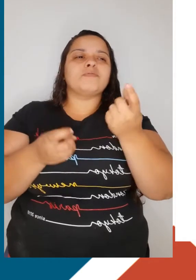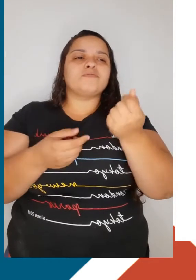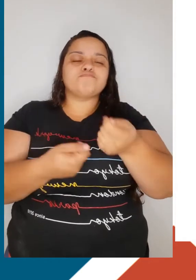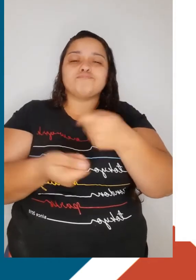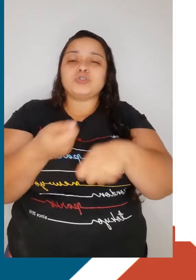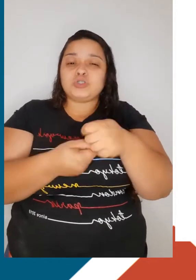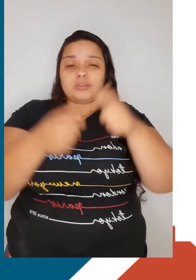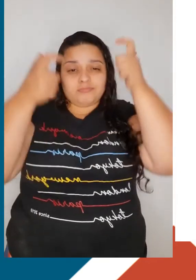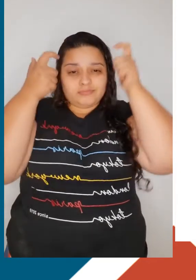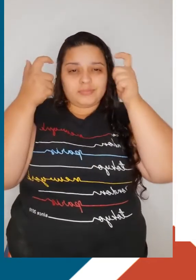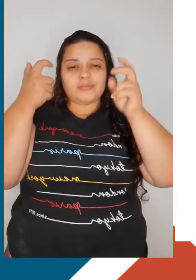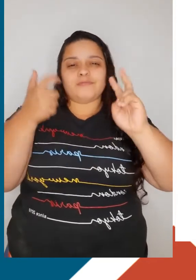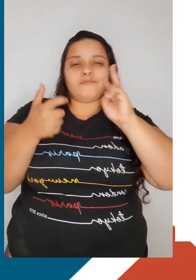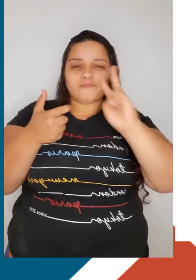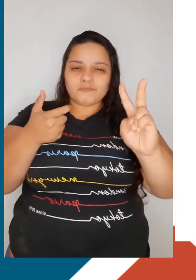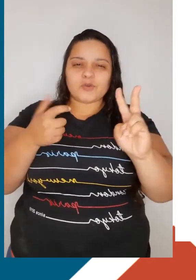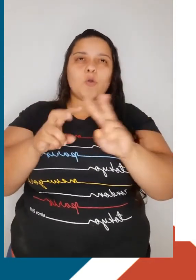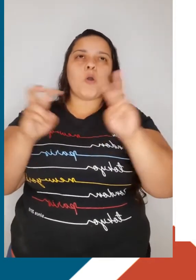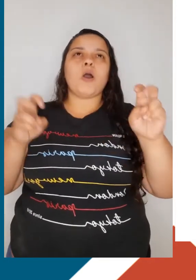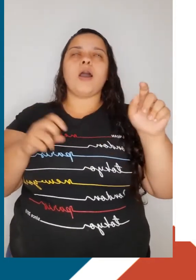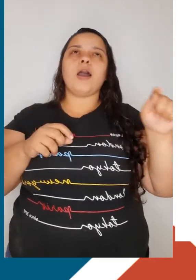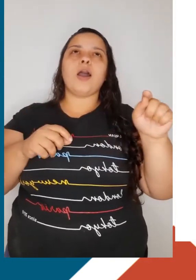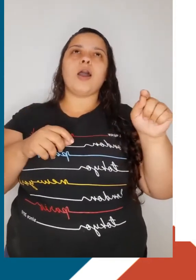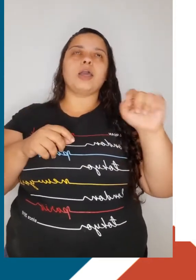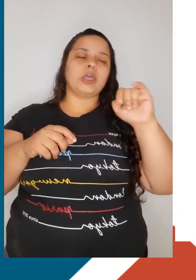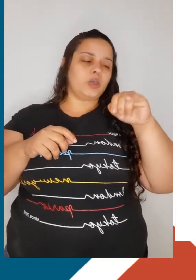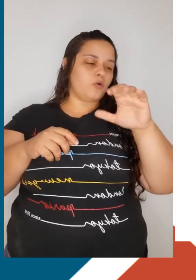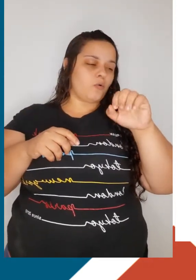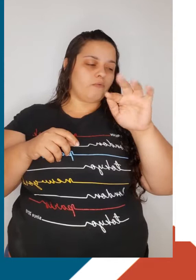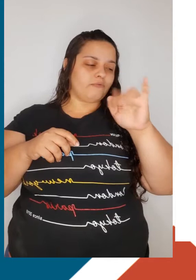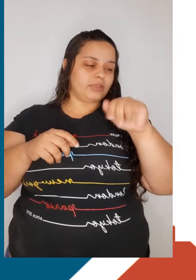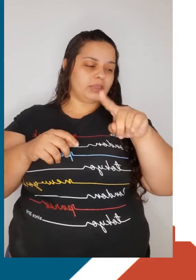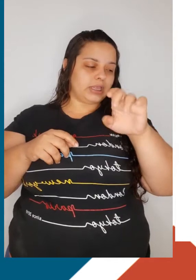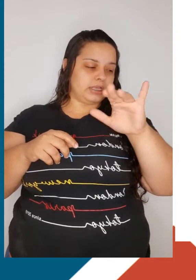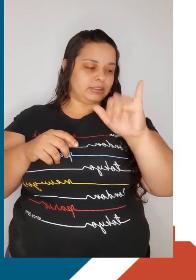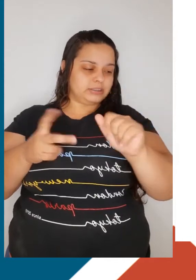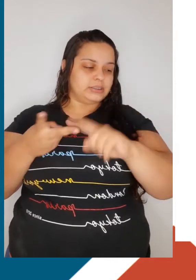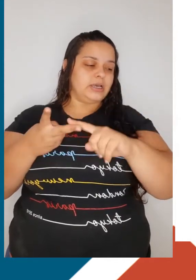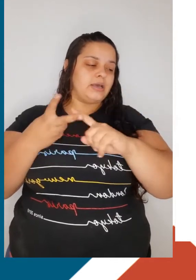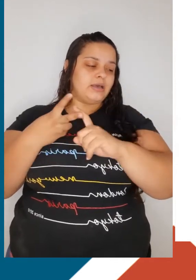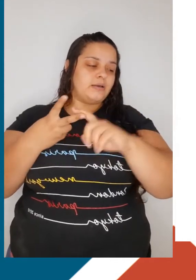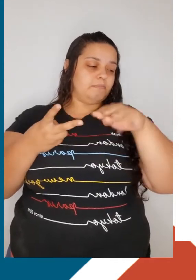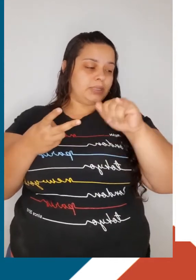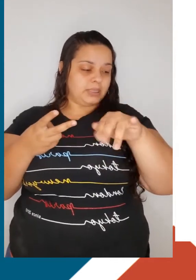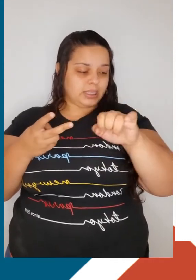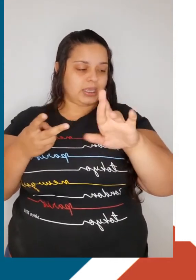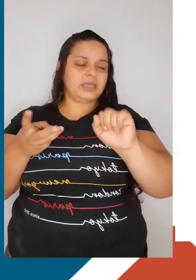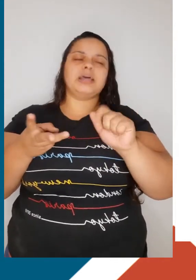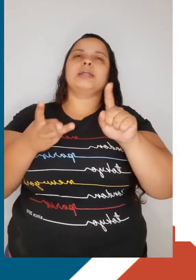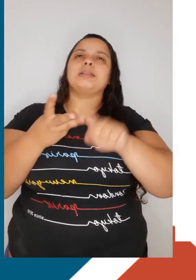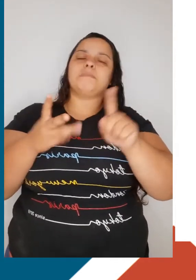ações fiscais da coroa. Isso foi possível ver em movimentos como a Inconfidência Mineira, de 1789, e a Conjuração Baiana,